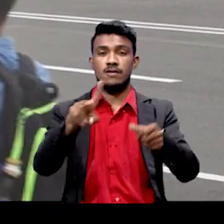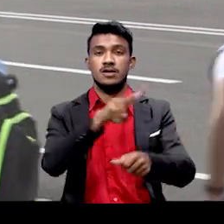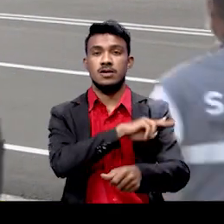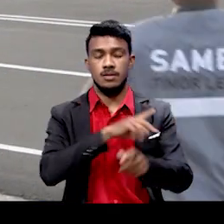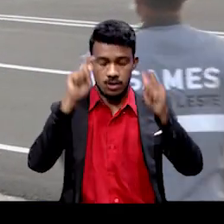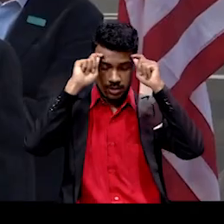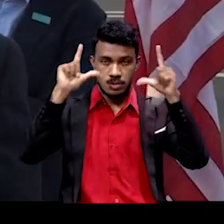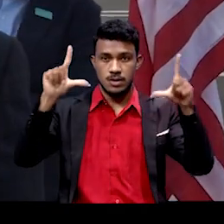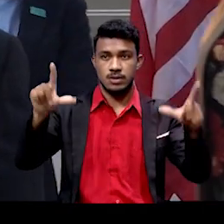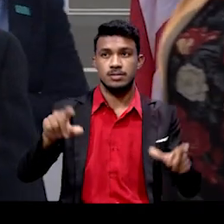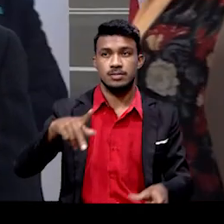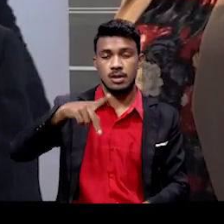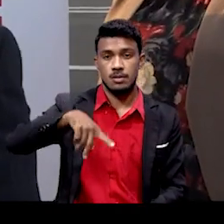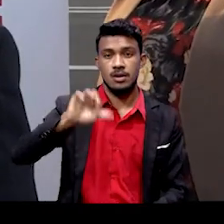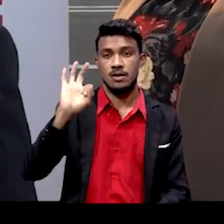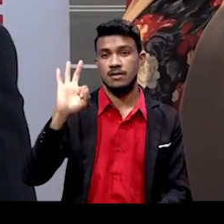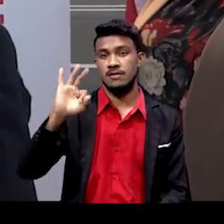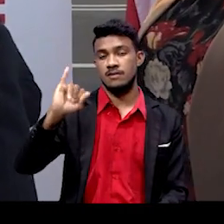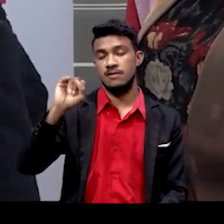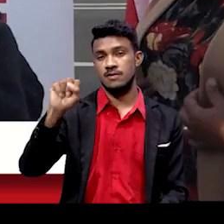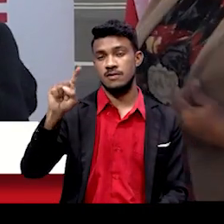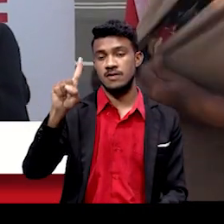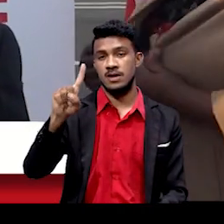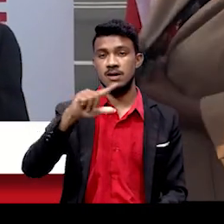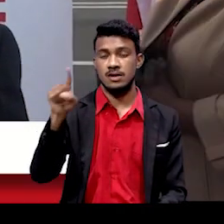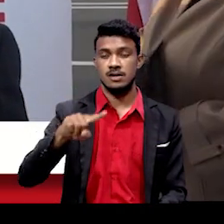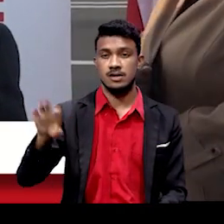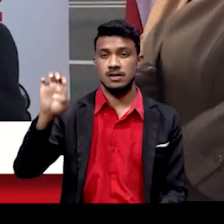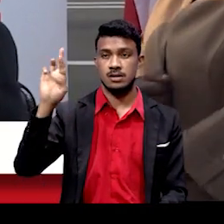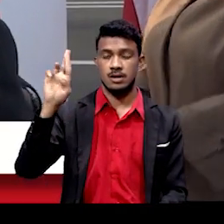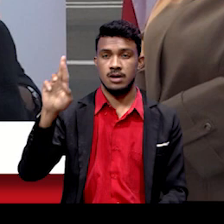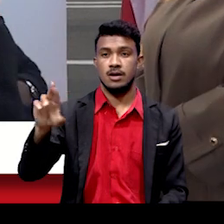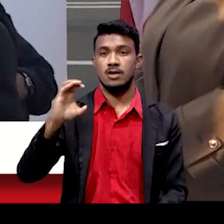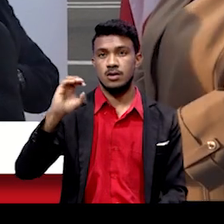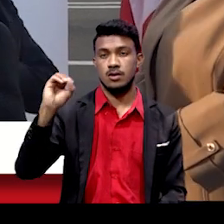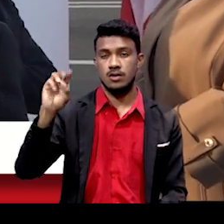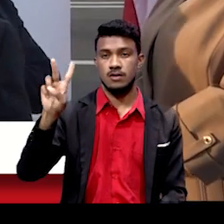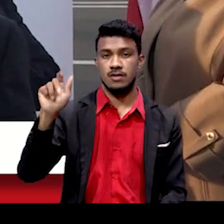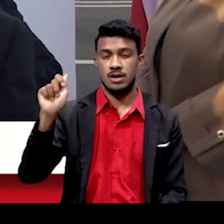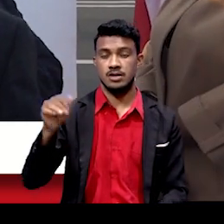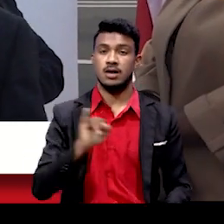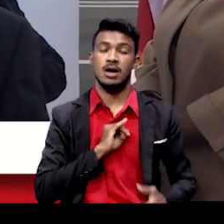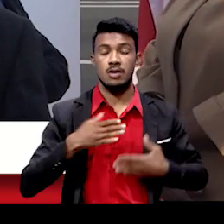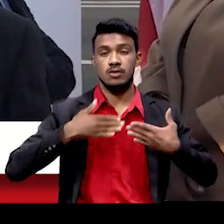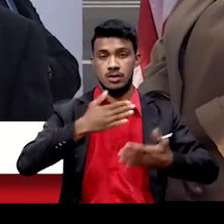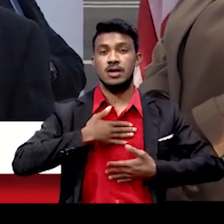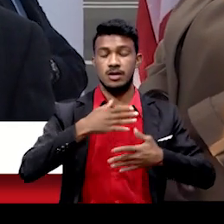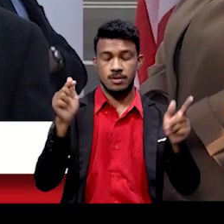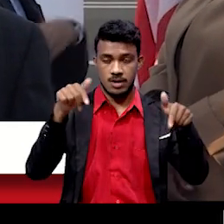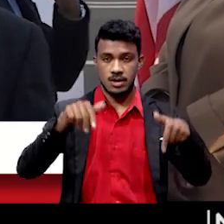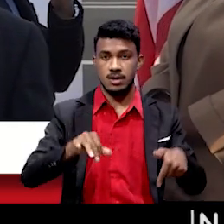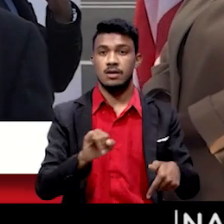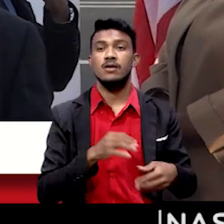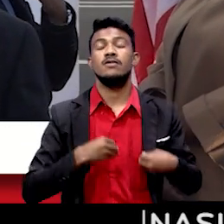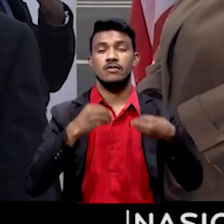Of the Pfizer vaccine to Timor-Leste through COVAX. How contente teves hoje, amanhã, hoje